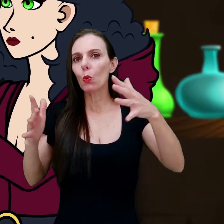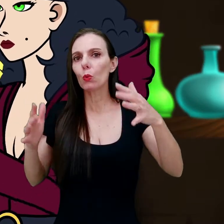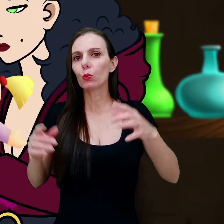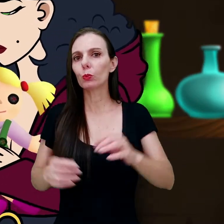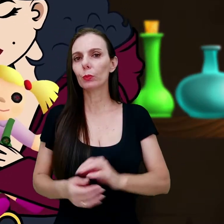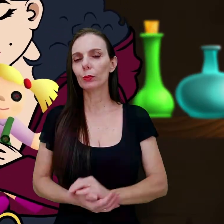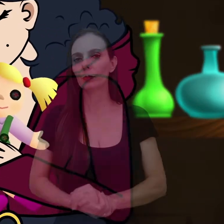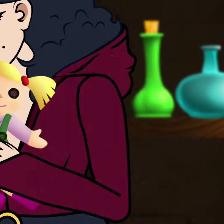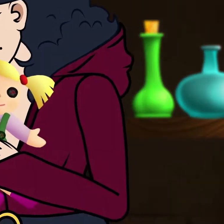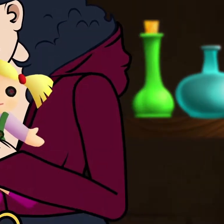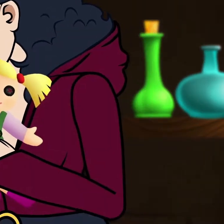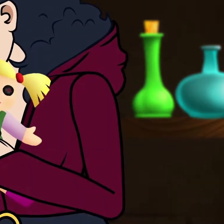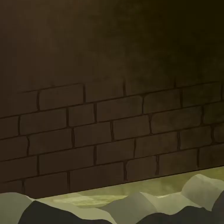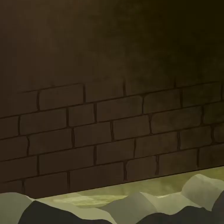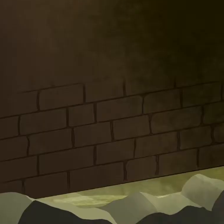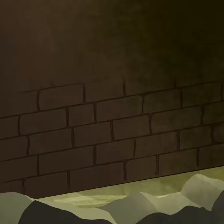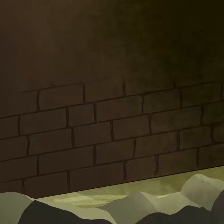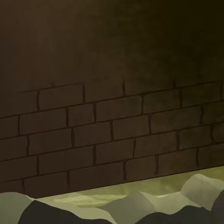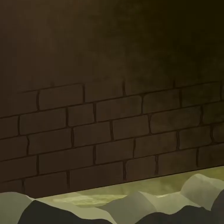poderes a ela.